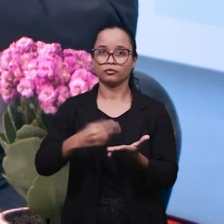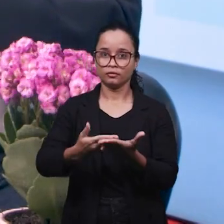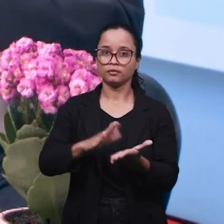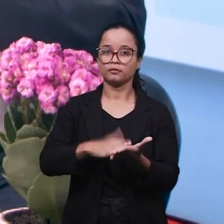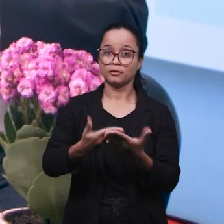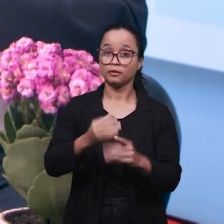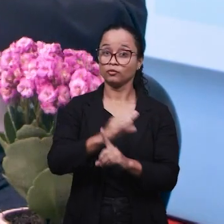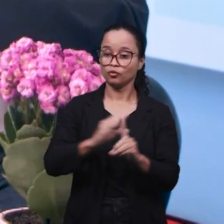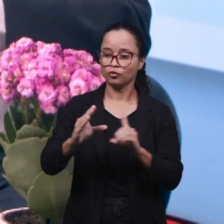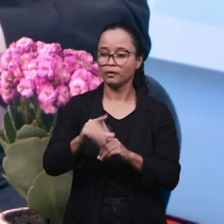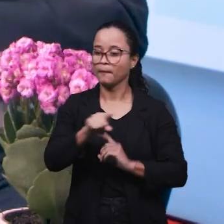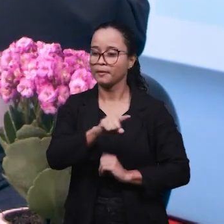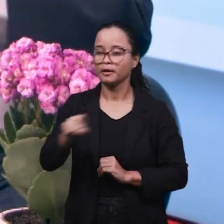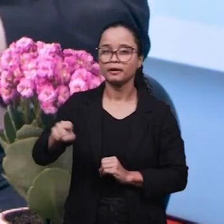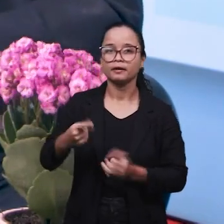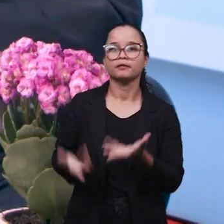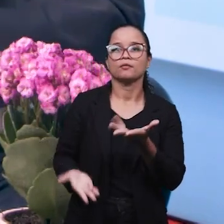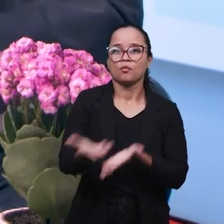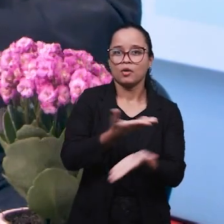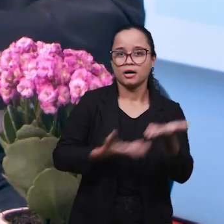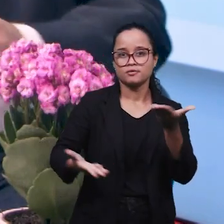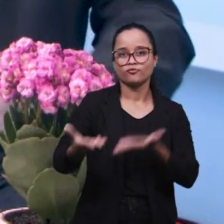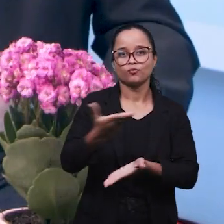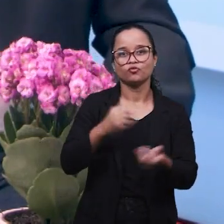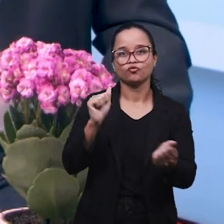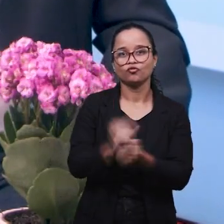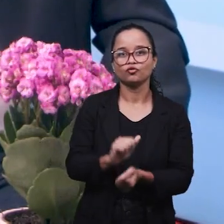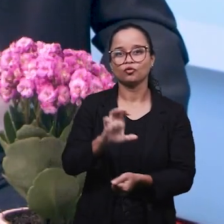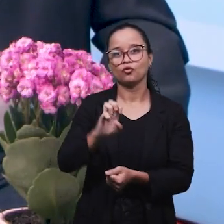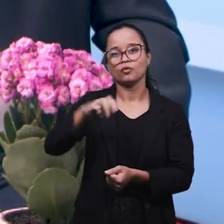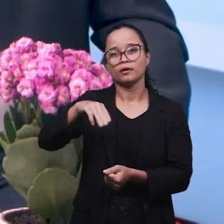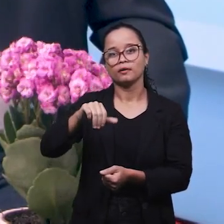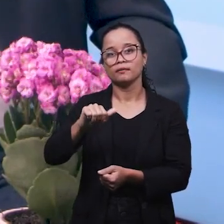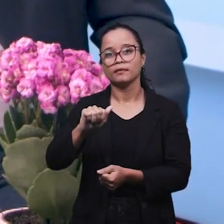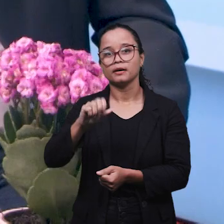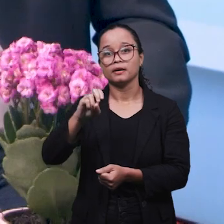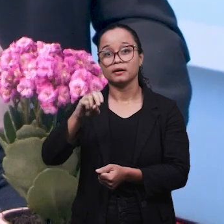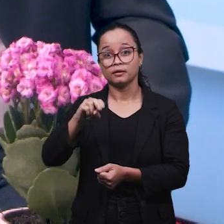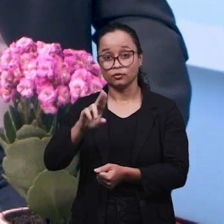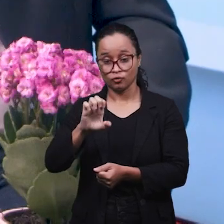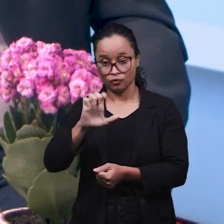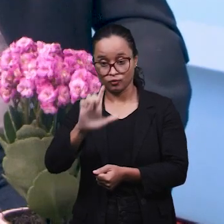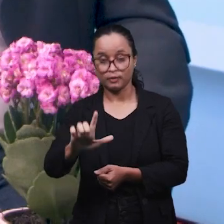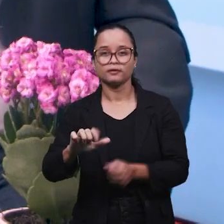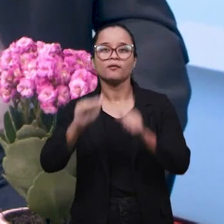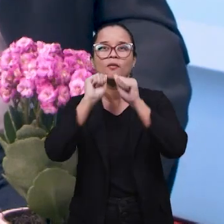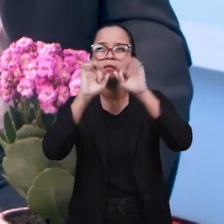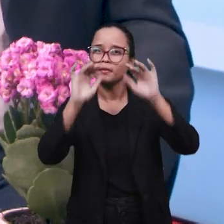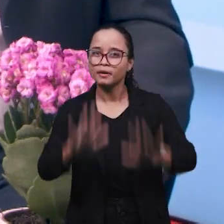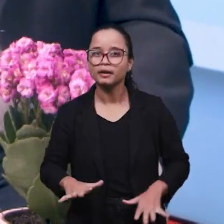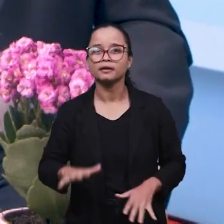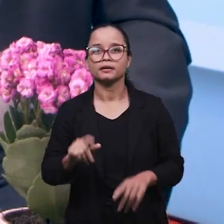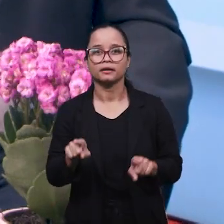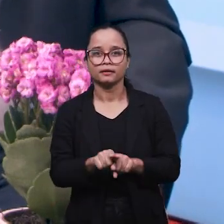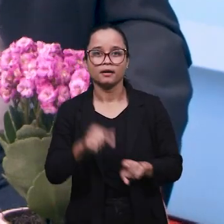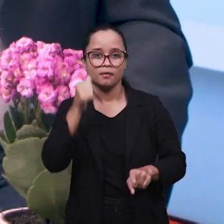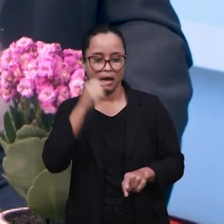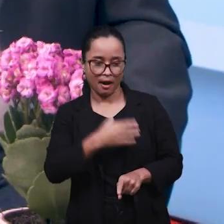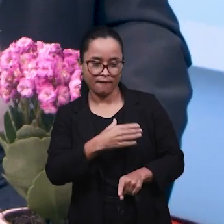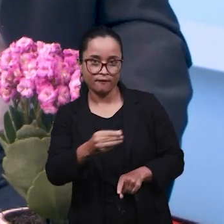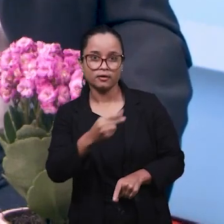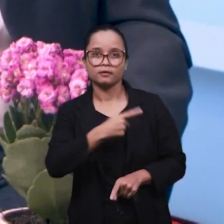culto, mas para eles poderem interagir com Emanuel. Olha, foi uma bênção. Inclusive a filha do pastor, uma